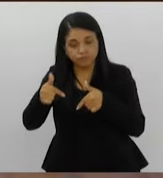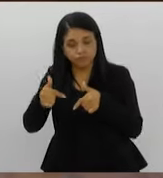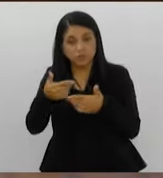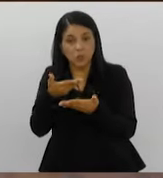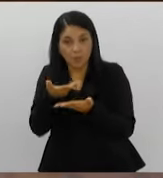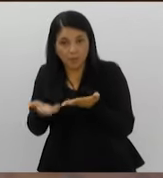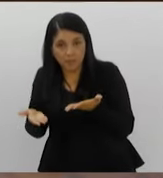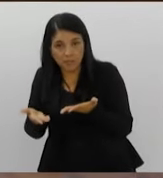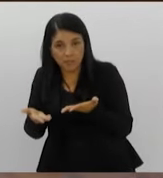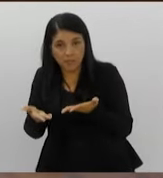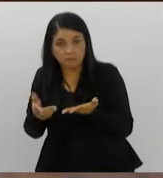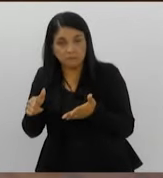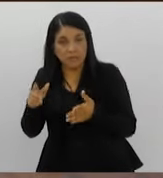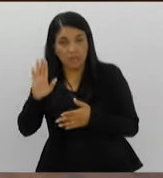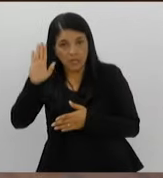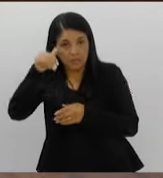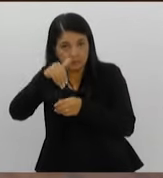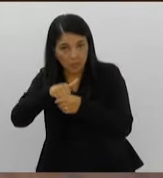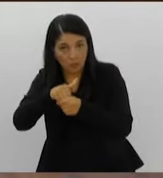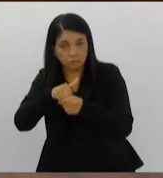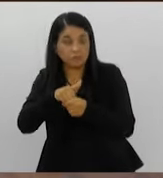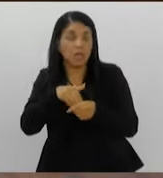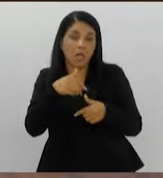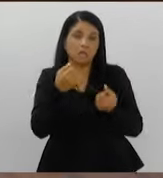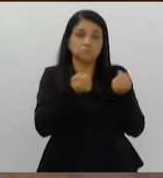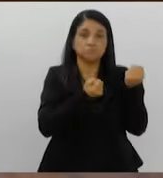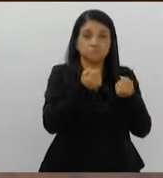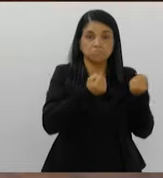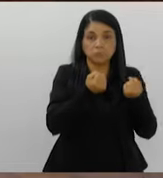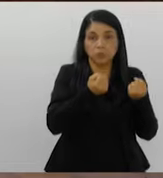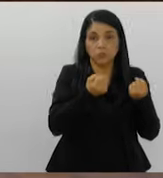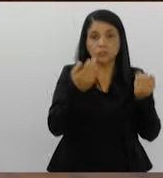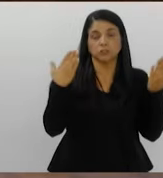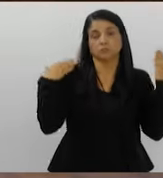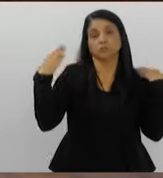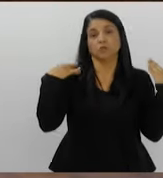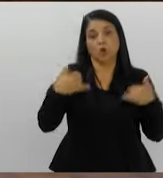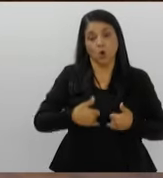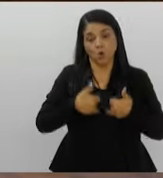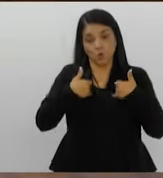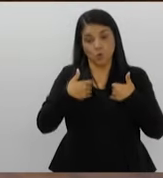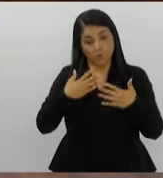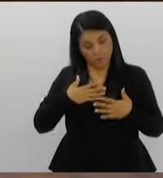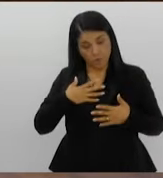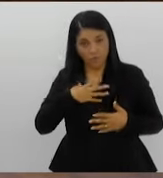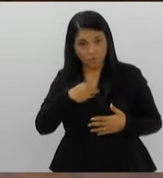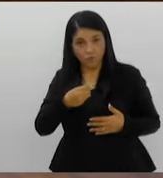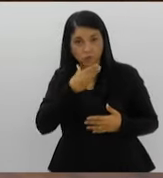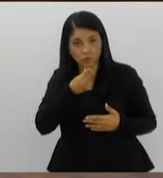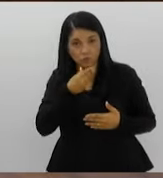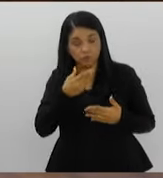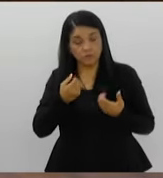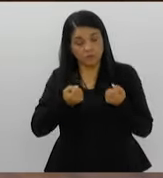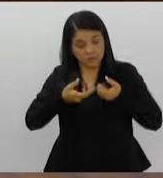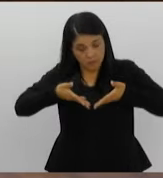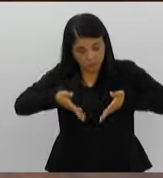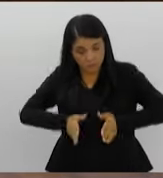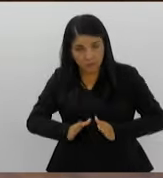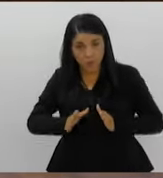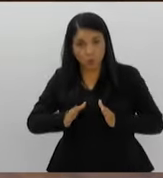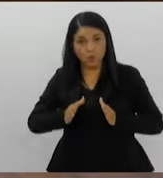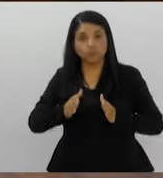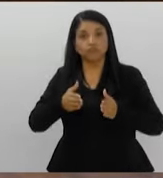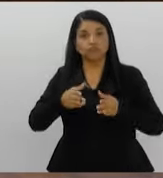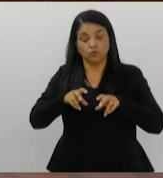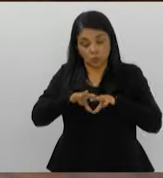é ser motorista do transporte alternativo. Com muito orgulho. O meu filho nasceu no banco da Kombi, porque a